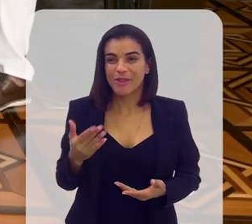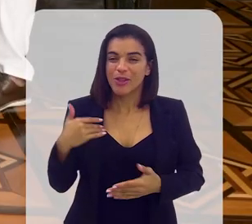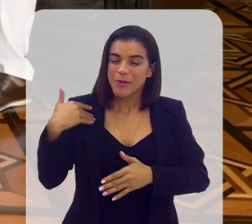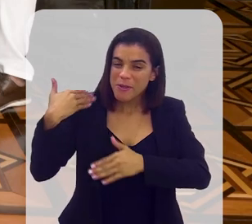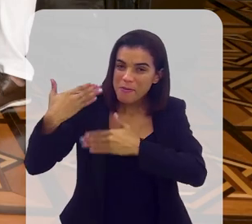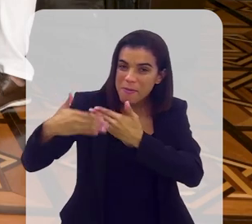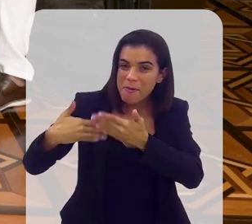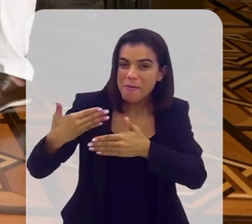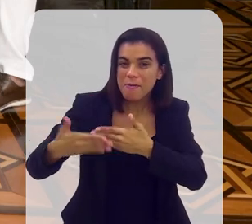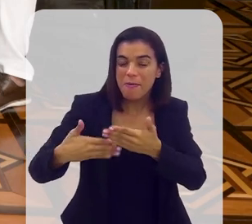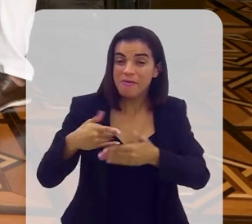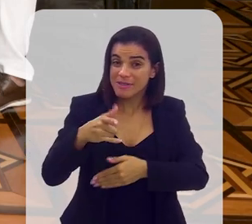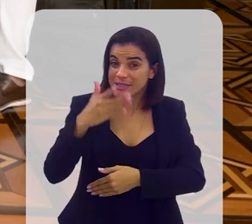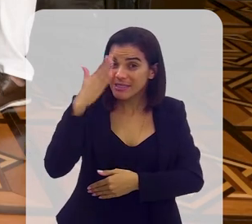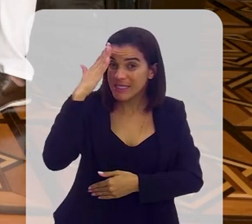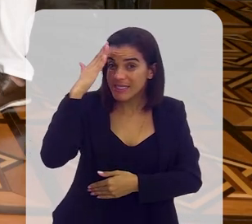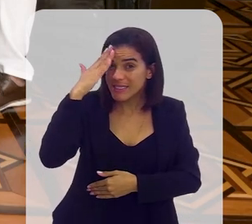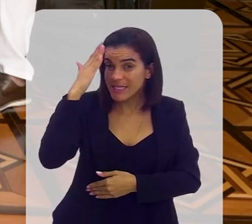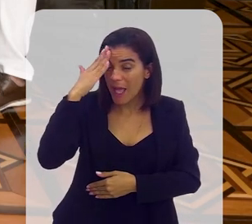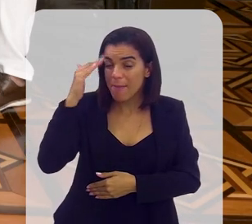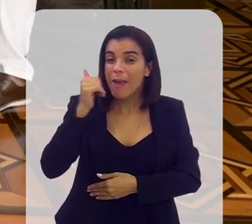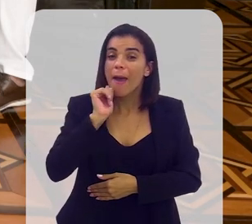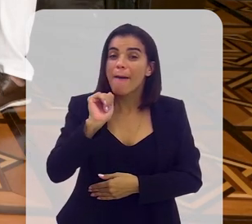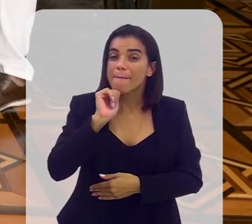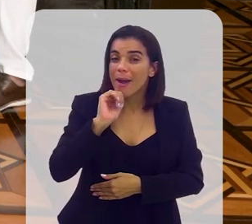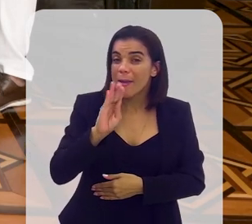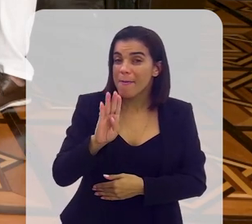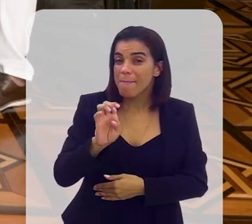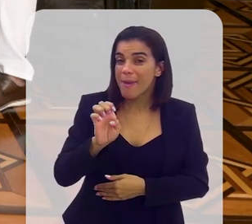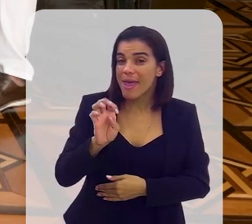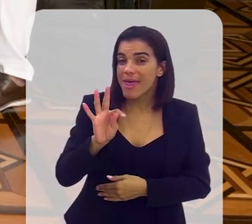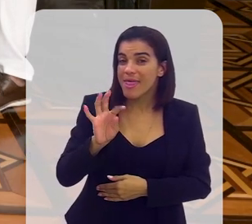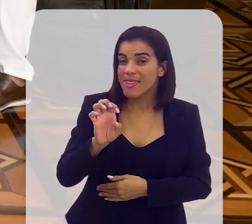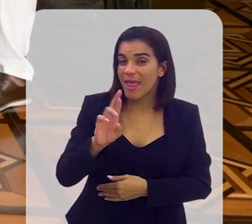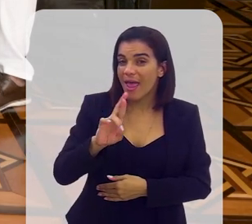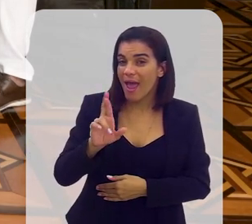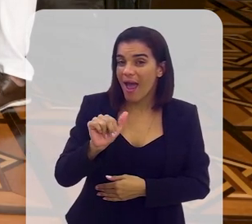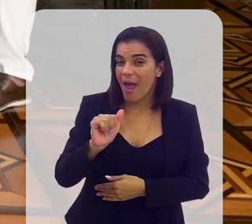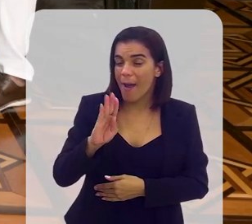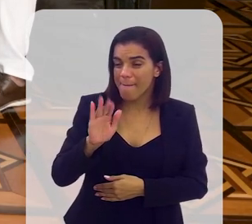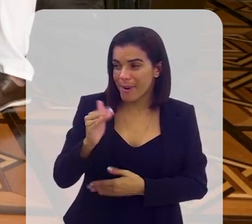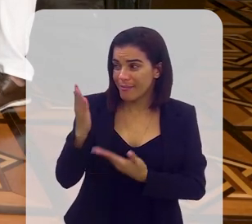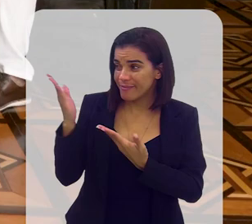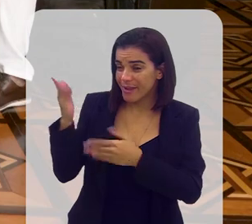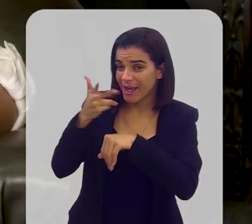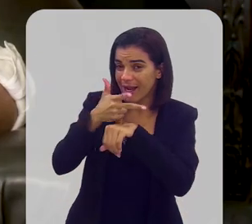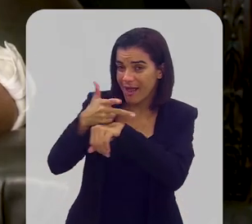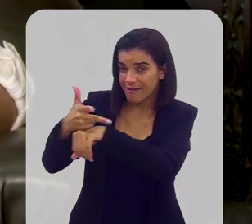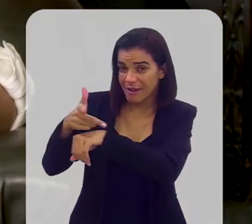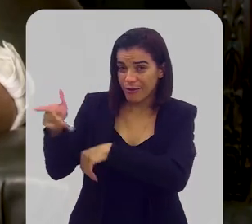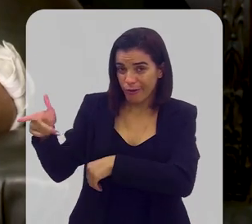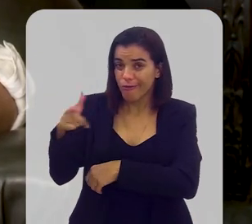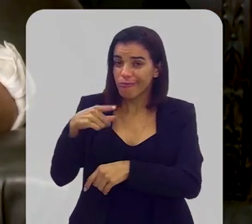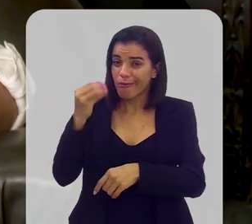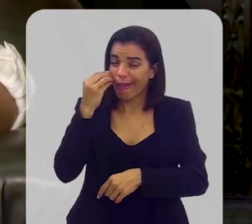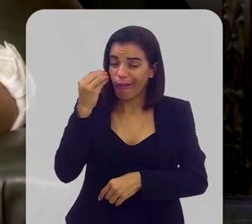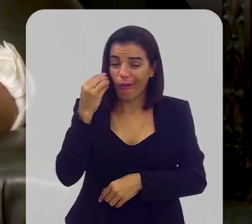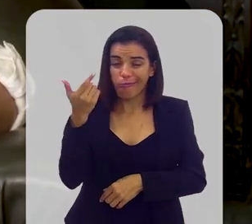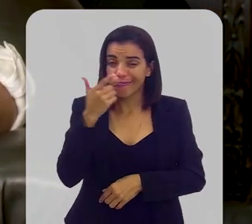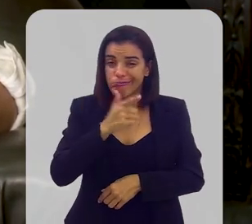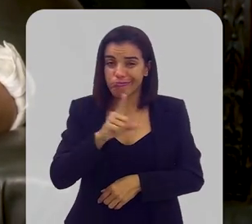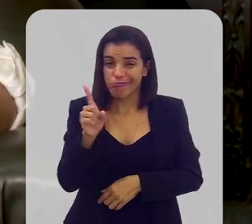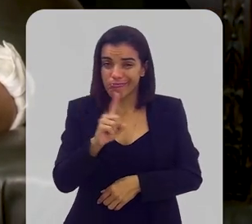durante toda a nossa trajetória. Né? Você sabe que a mãe de beterraba tentou lançá-lo com uma flecha. Não deu certo. Grande flecha é o